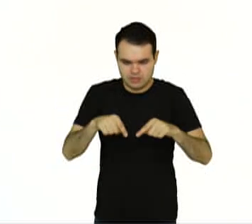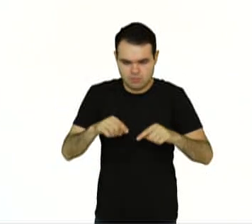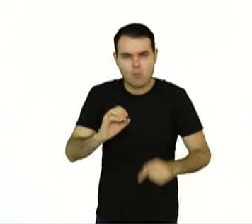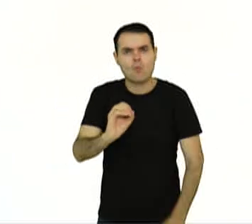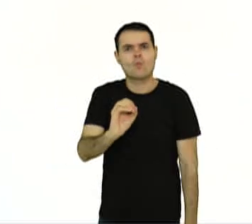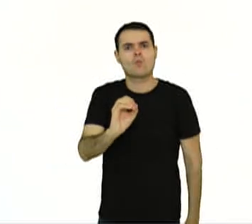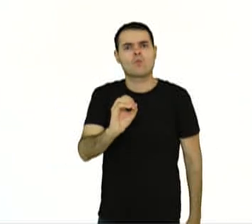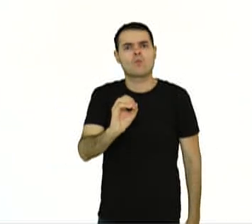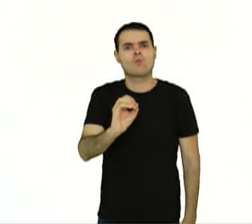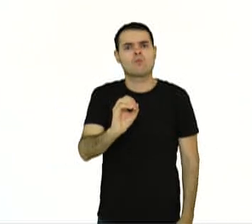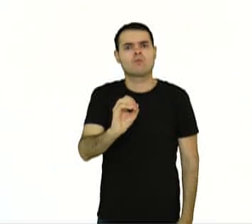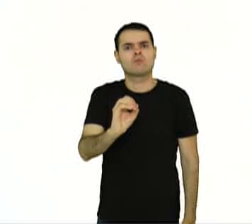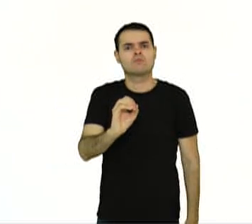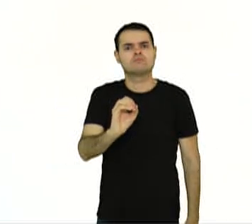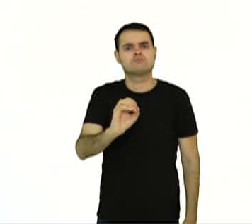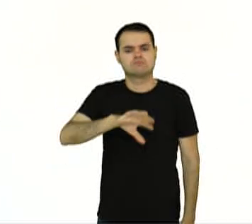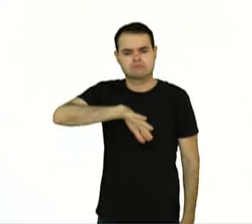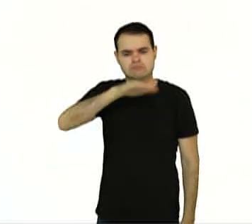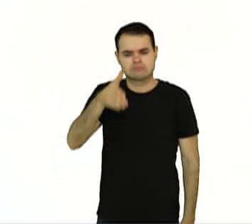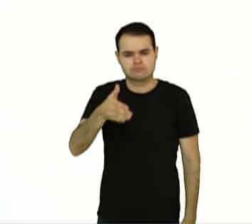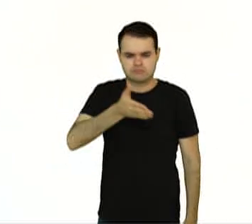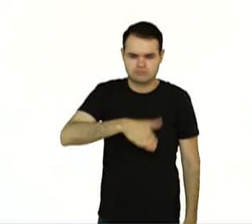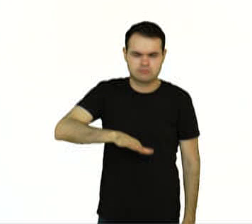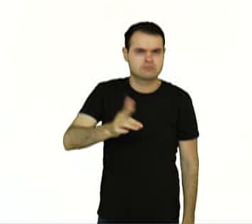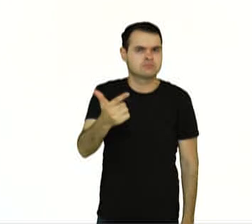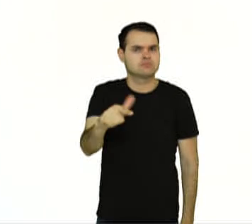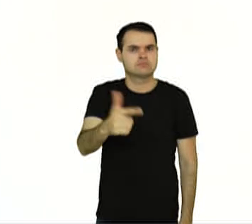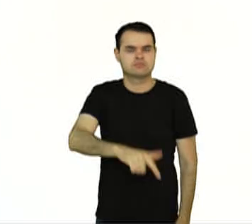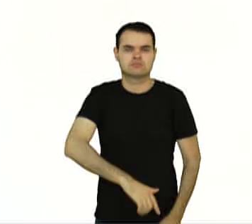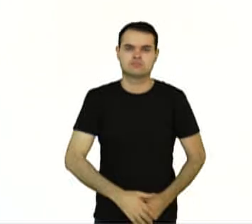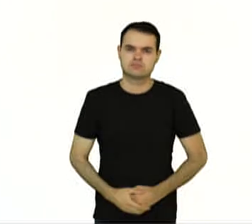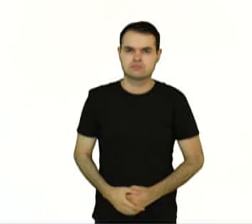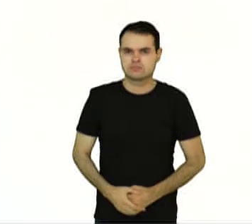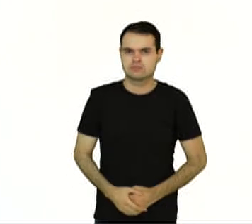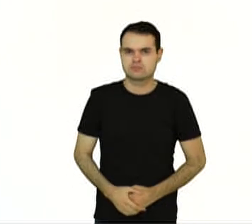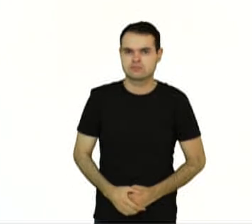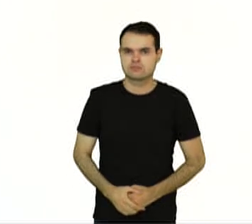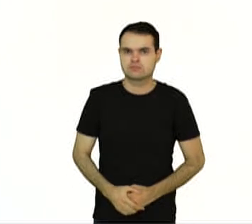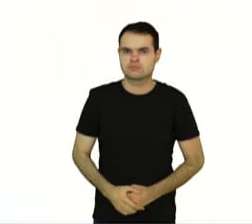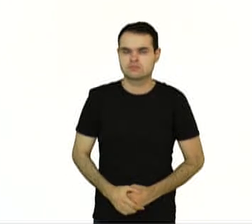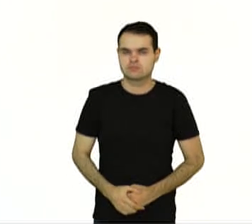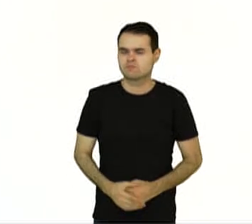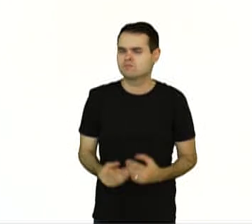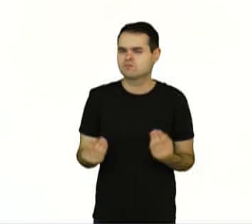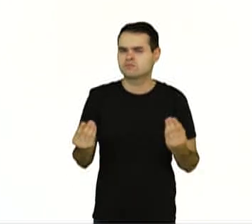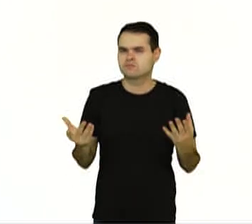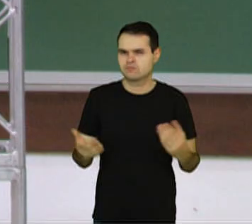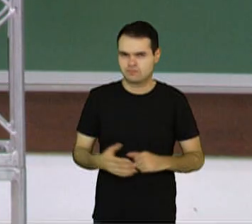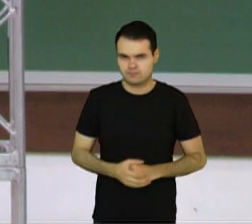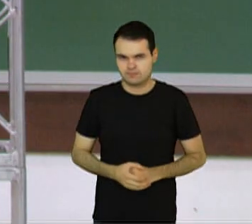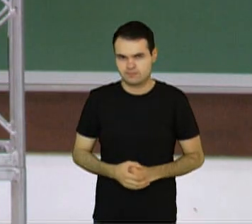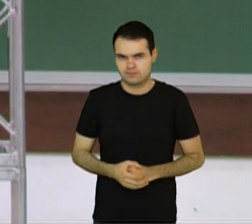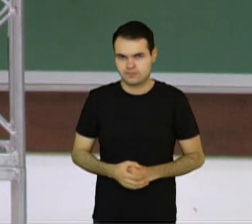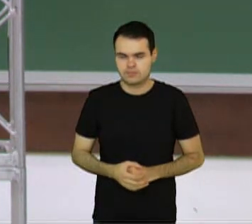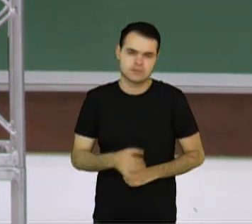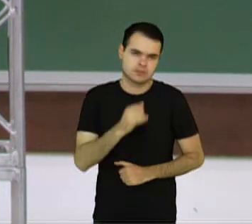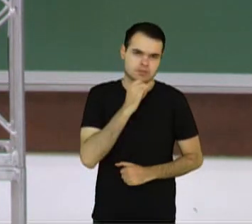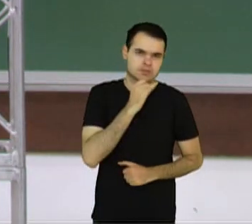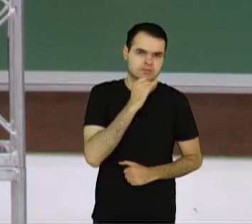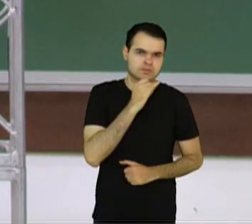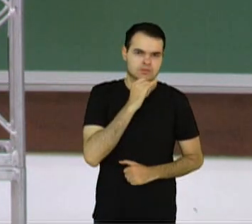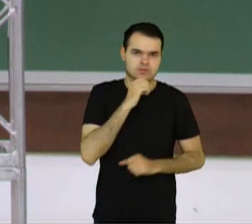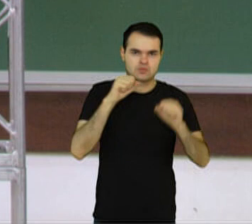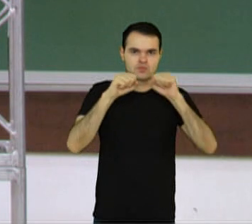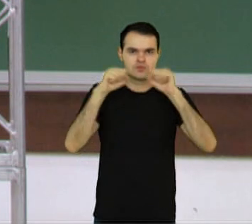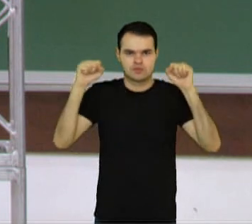apresenta efeitos das perturbações. E o que isso pode apresentar? Quando você tem, assim, nesse mesmo